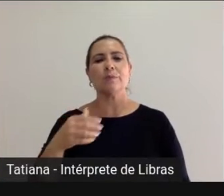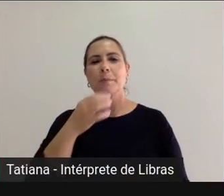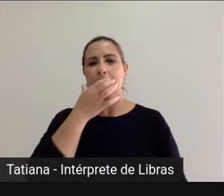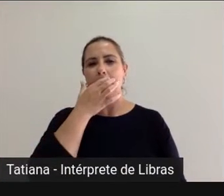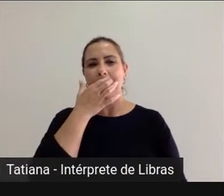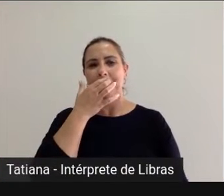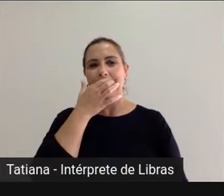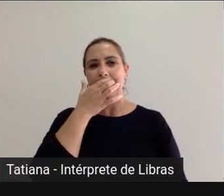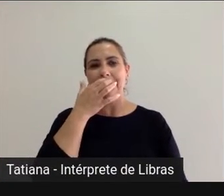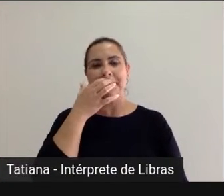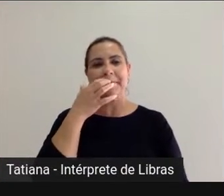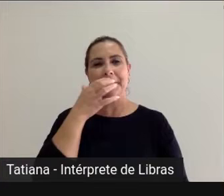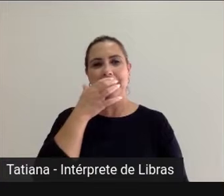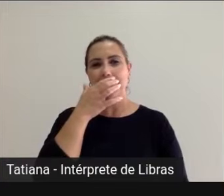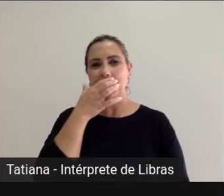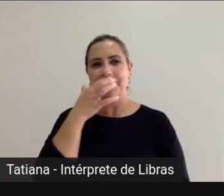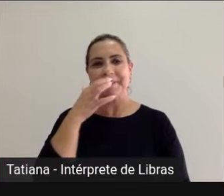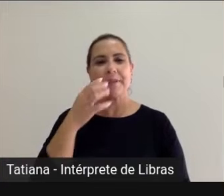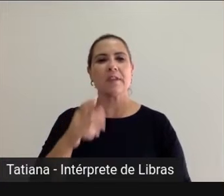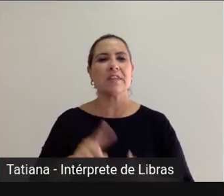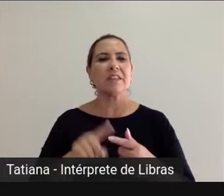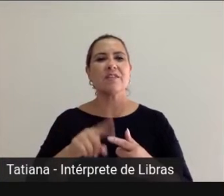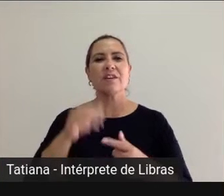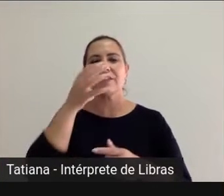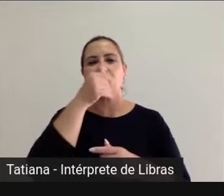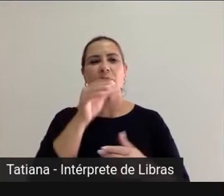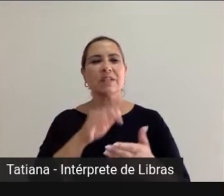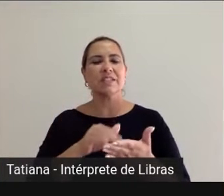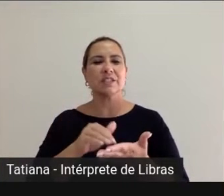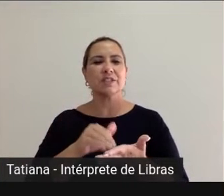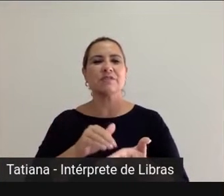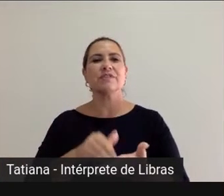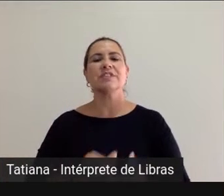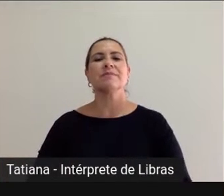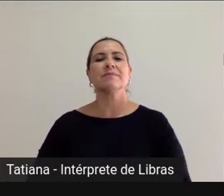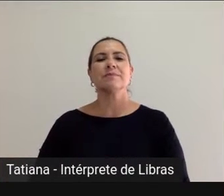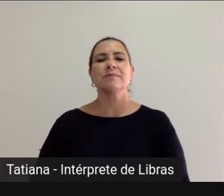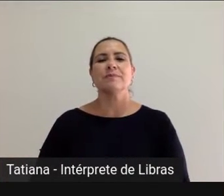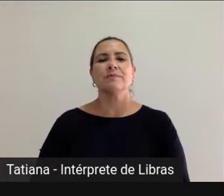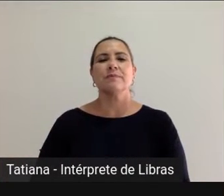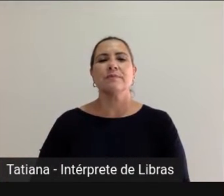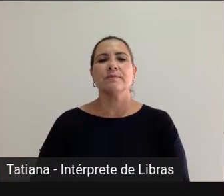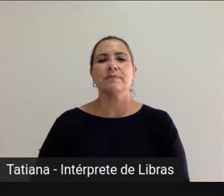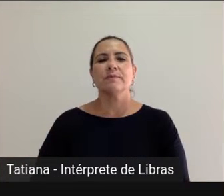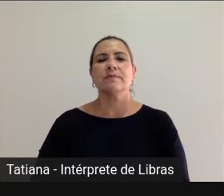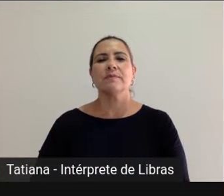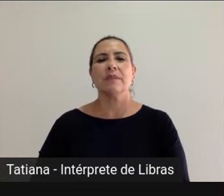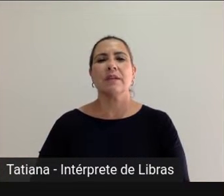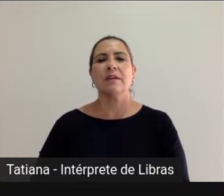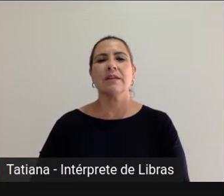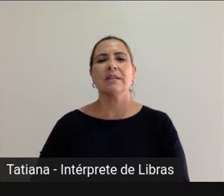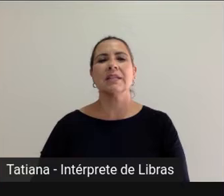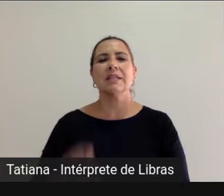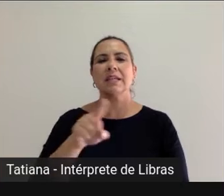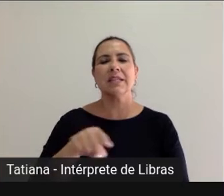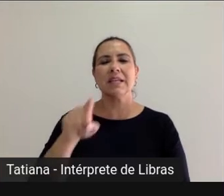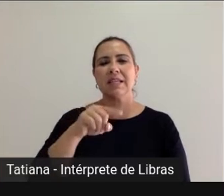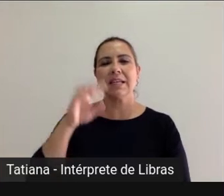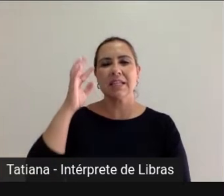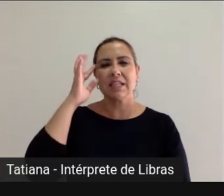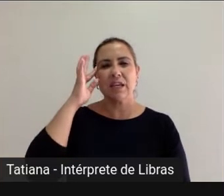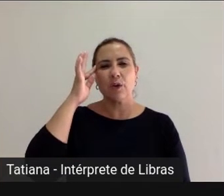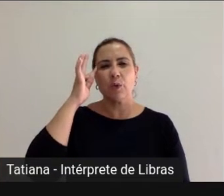Nós não estamos. Acho que a gente está chegando quase ao fim, né, André? Eu vou correr aqui um pouquinho. A questão da teoria social também, a